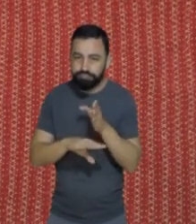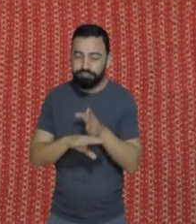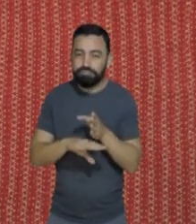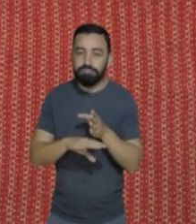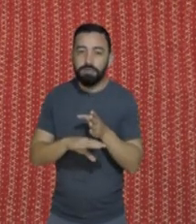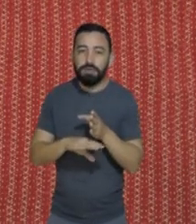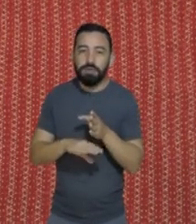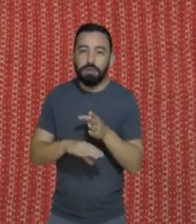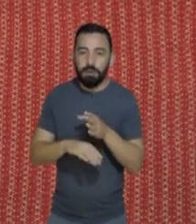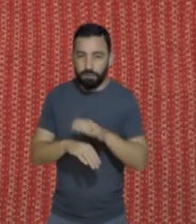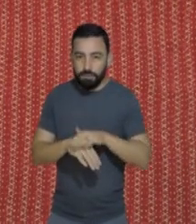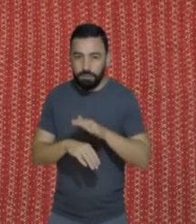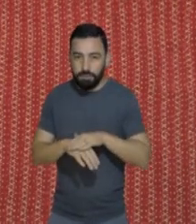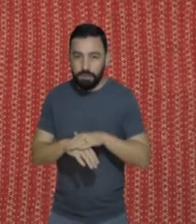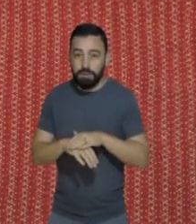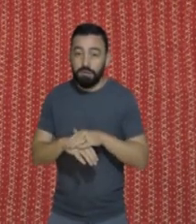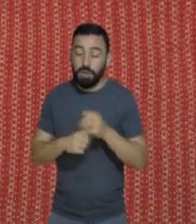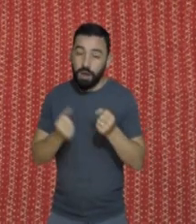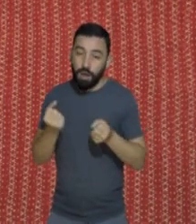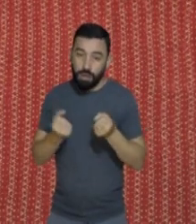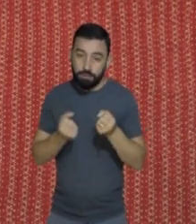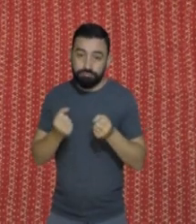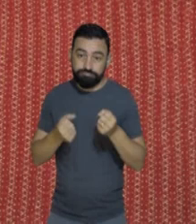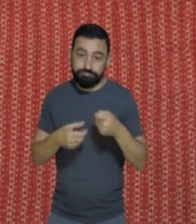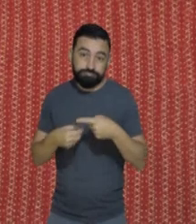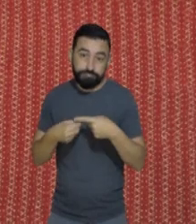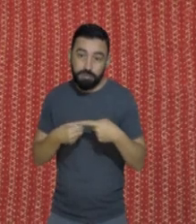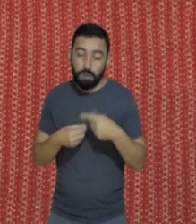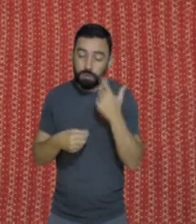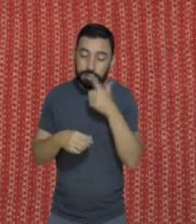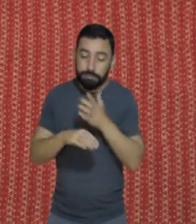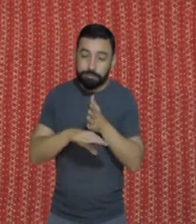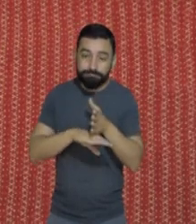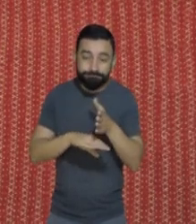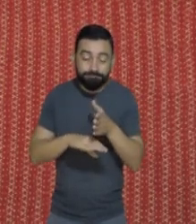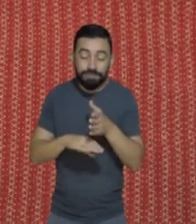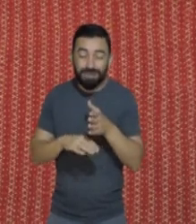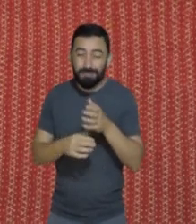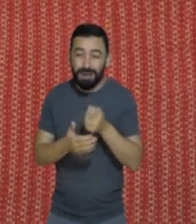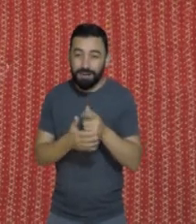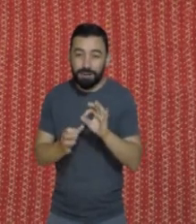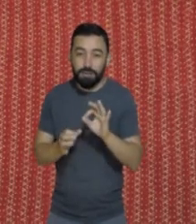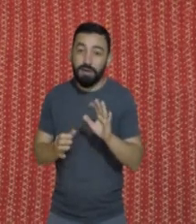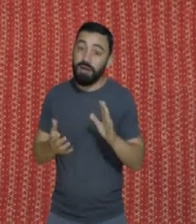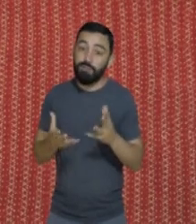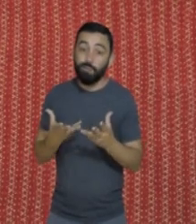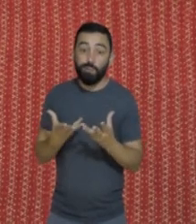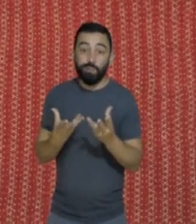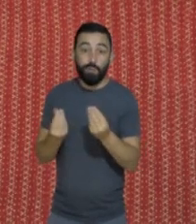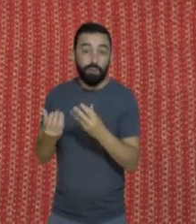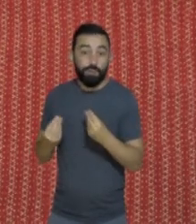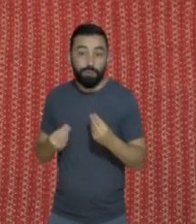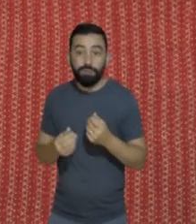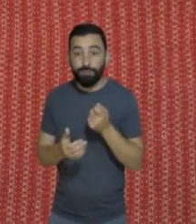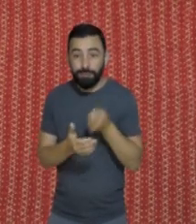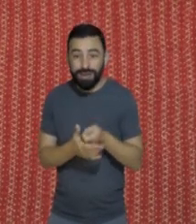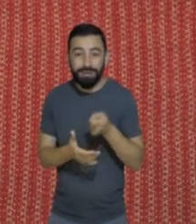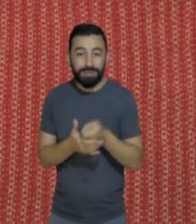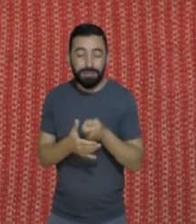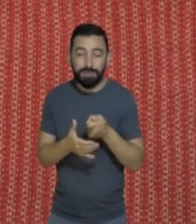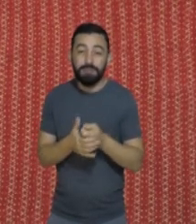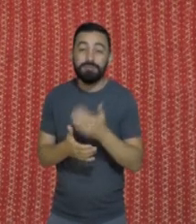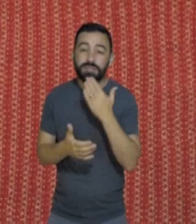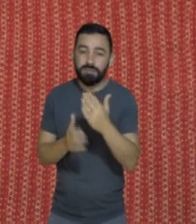através de veículos dos municípios, até passarem sem pagar o pedágio, mas muitos ainda estão levando esses donativos para o Rio Grande do Sul. Então, o nosso